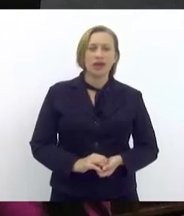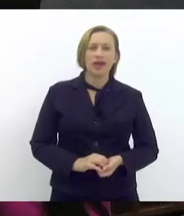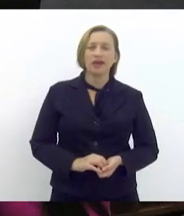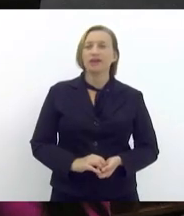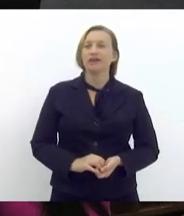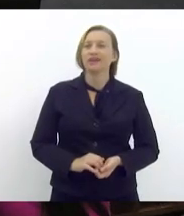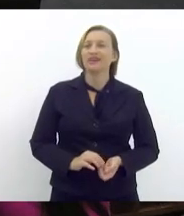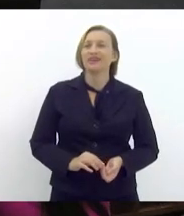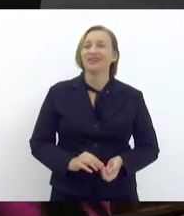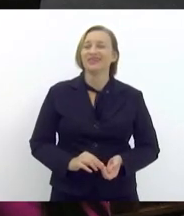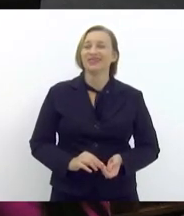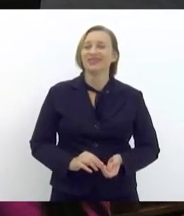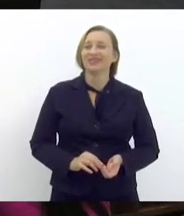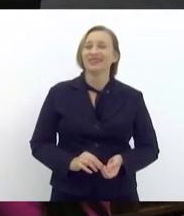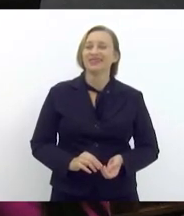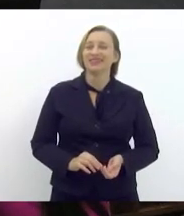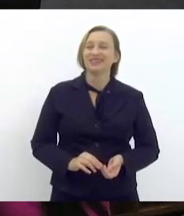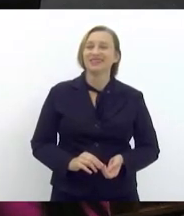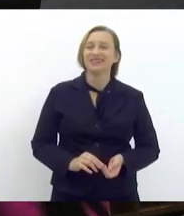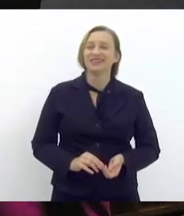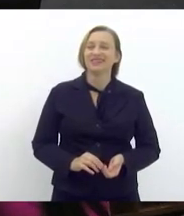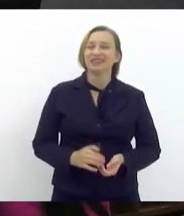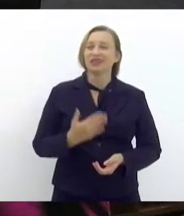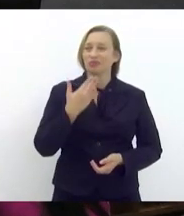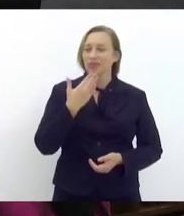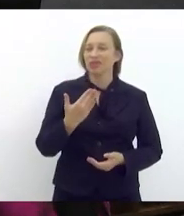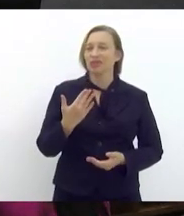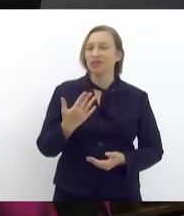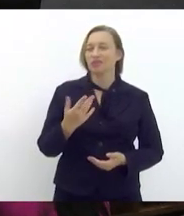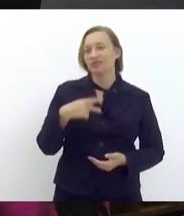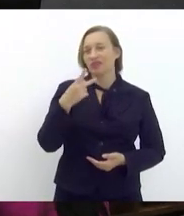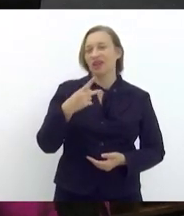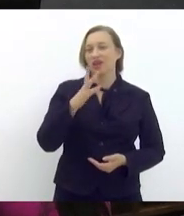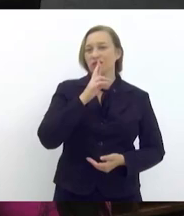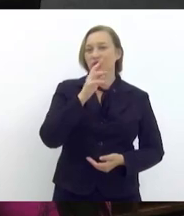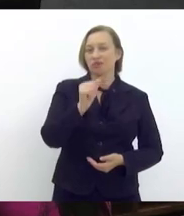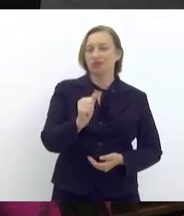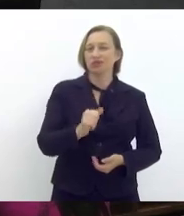presidente questão de ordem Rodrigo Amorim para me escrever por favor tudo bem